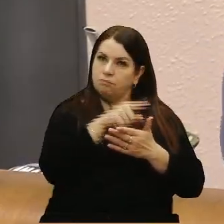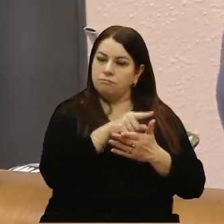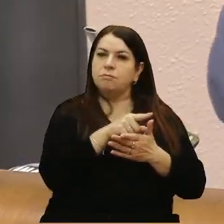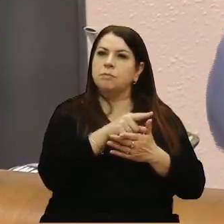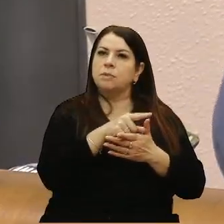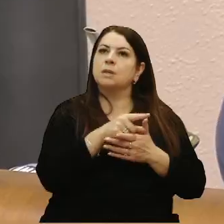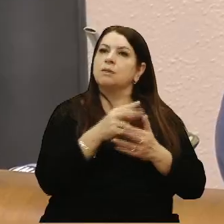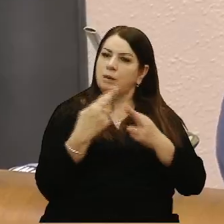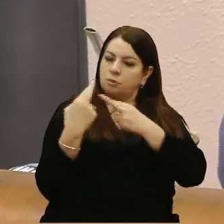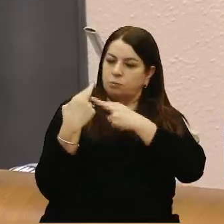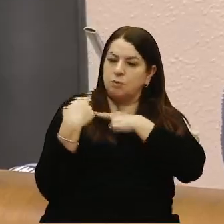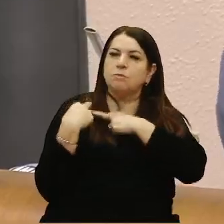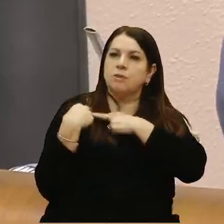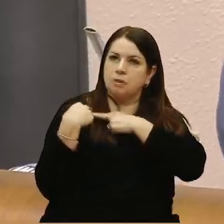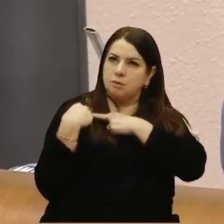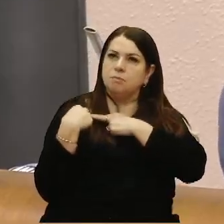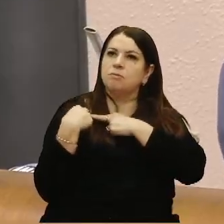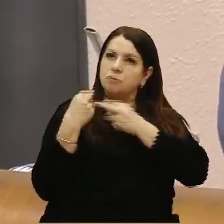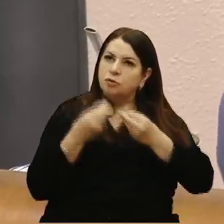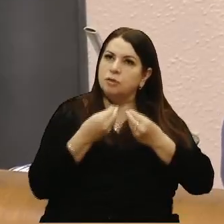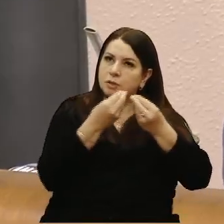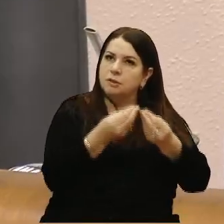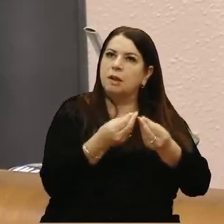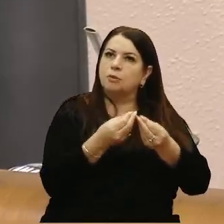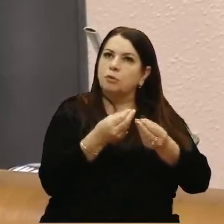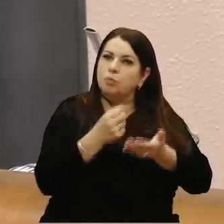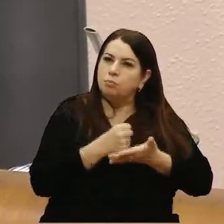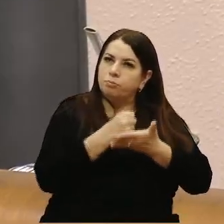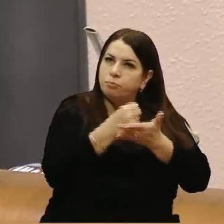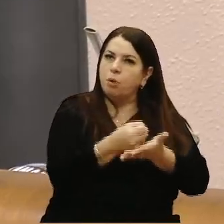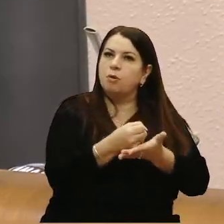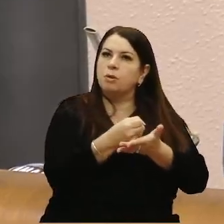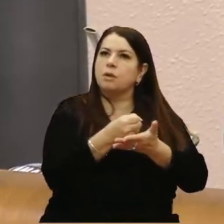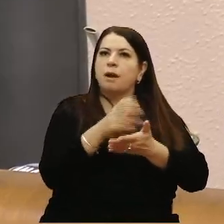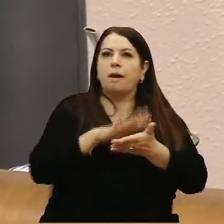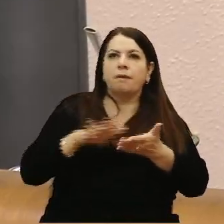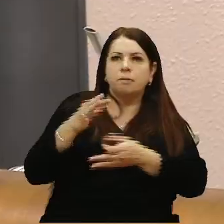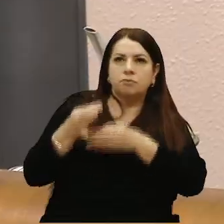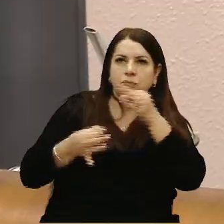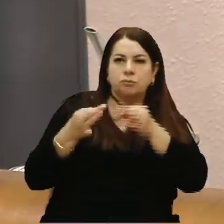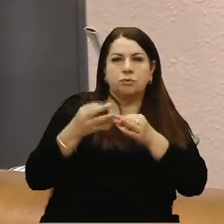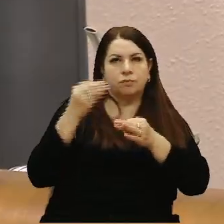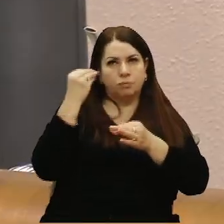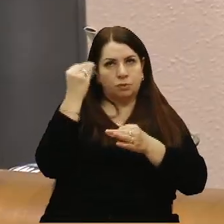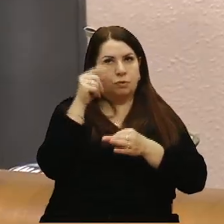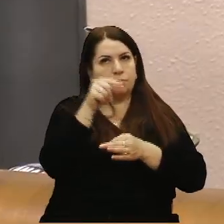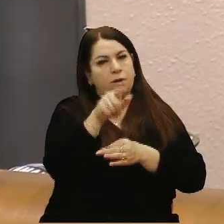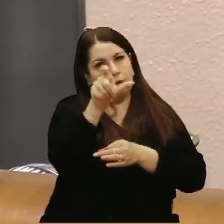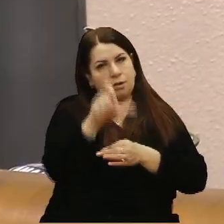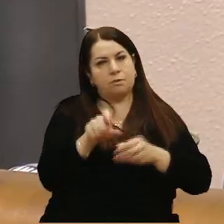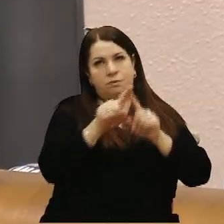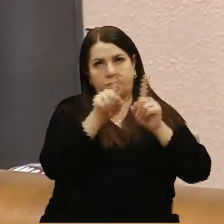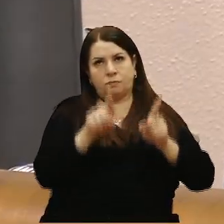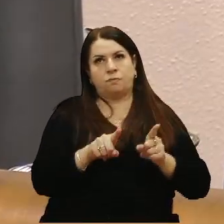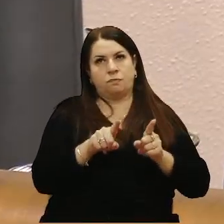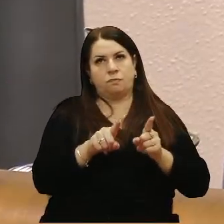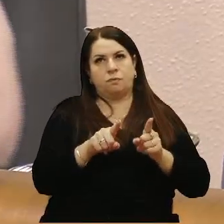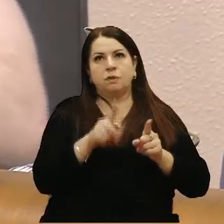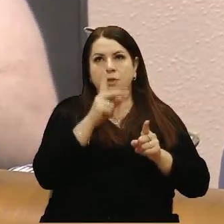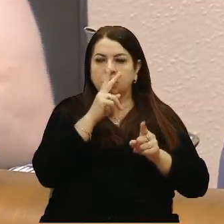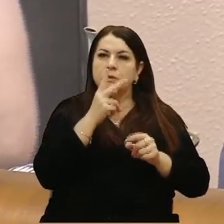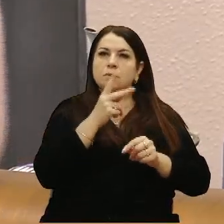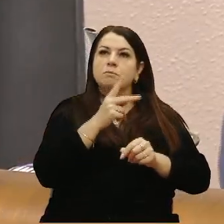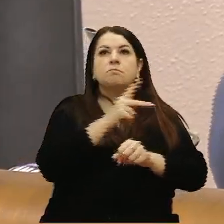tem responsabilidade de dar toda a guarida jurídica e psicológica para esse servidor. Que isso seja